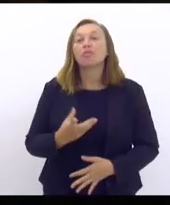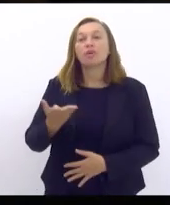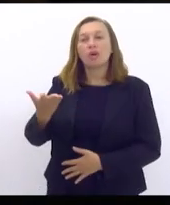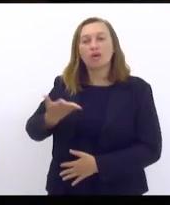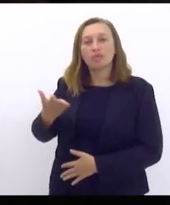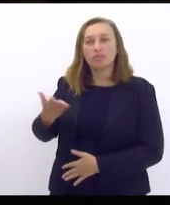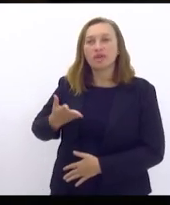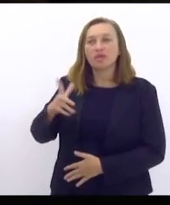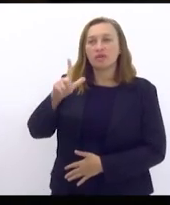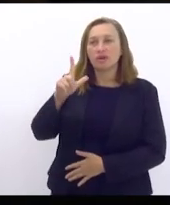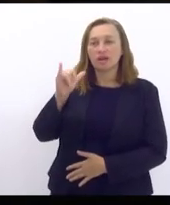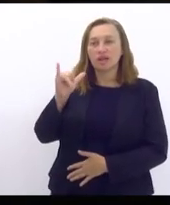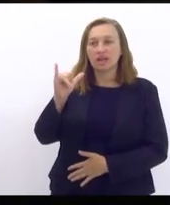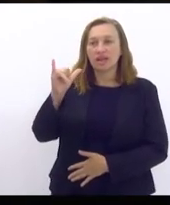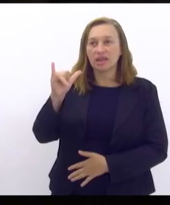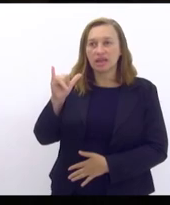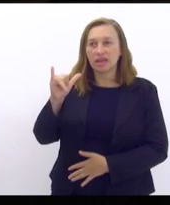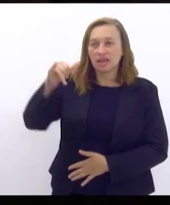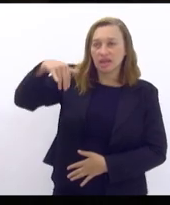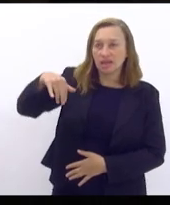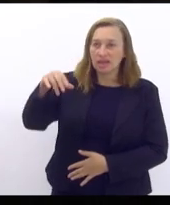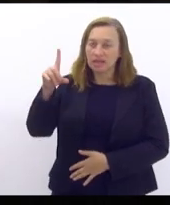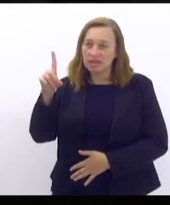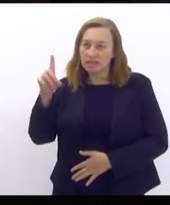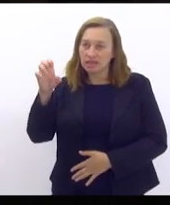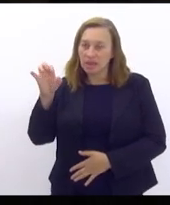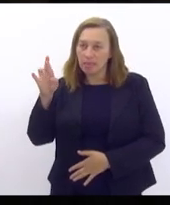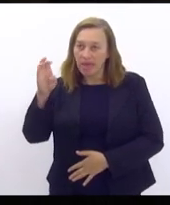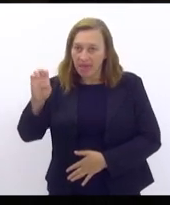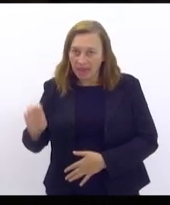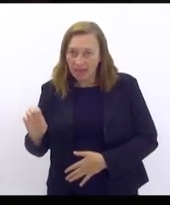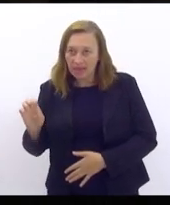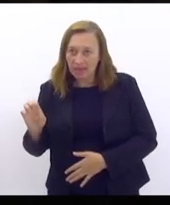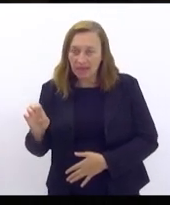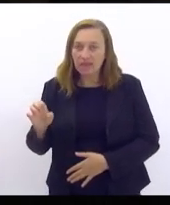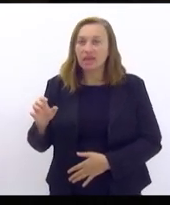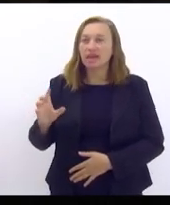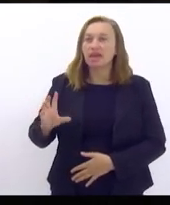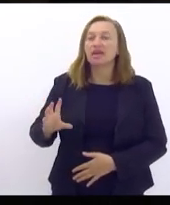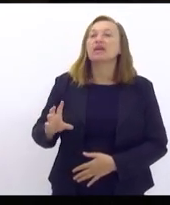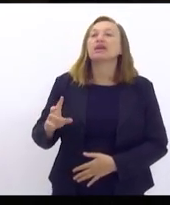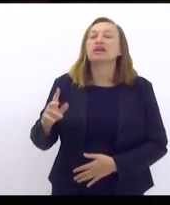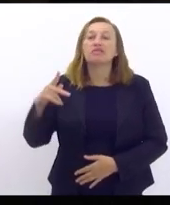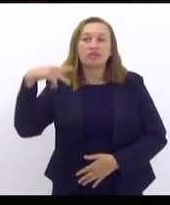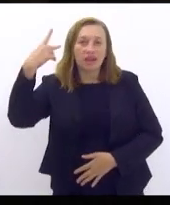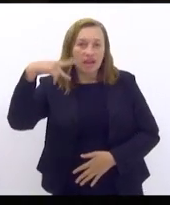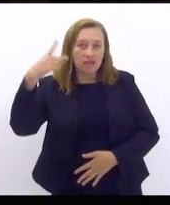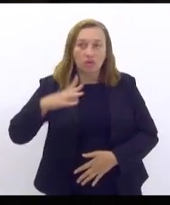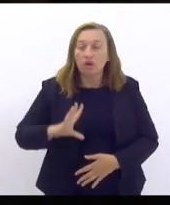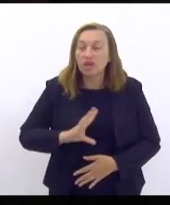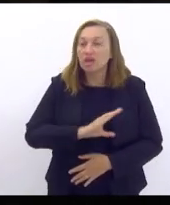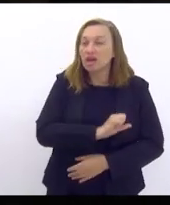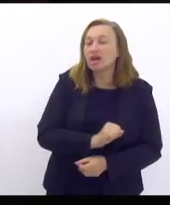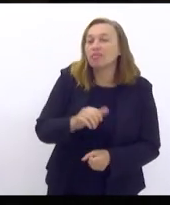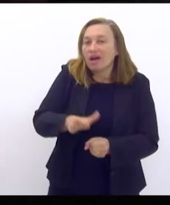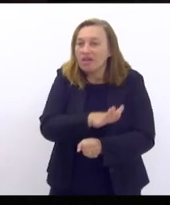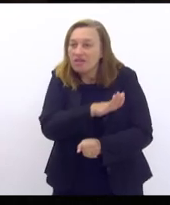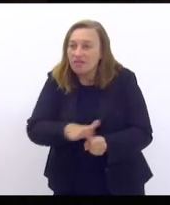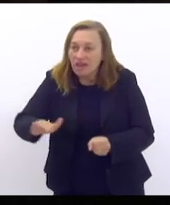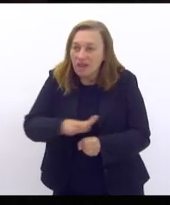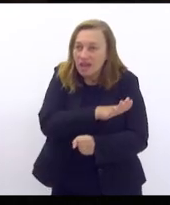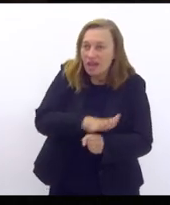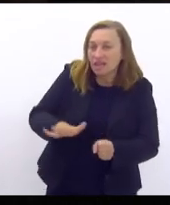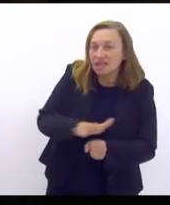federal, paraibano, ama a Feira de São Cristóvão, né? Sempre está lá, então sou muito feliz